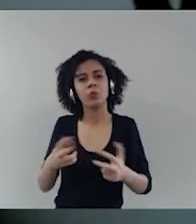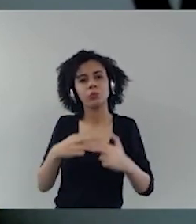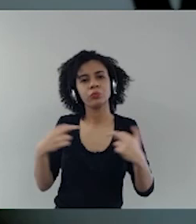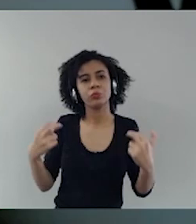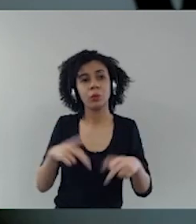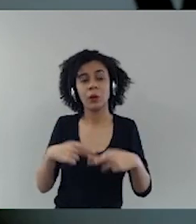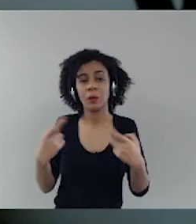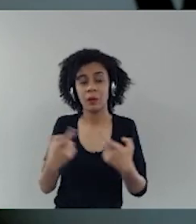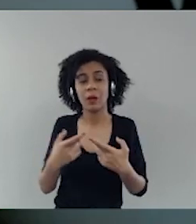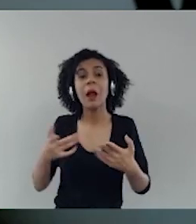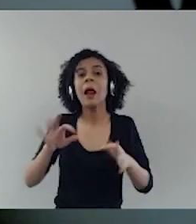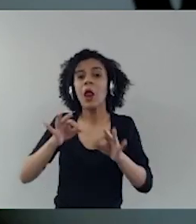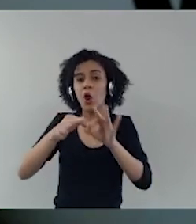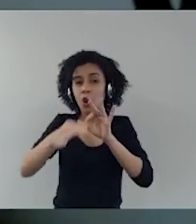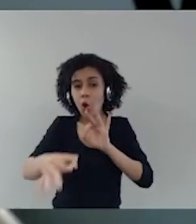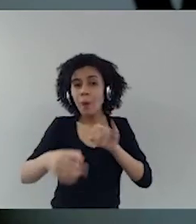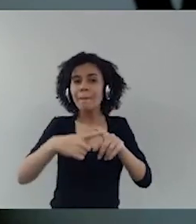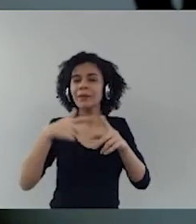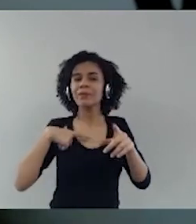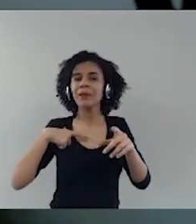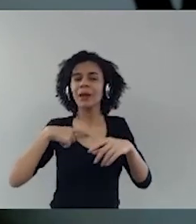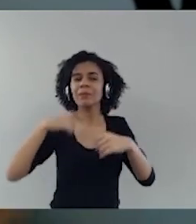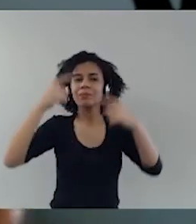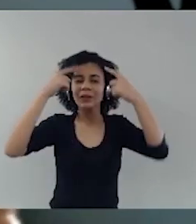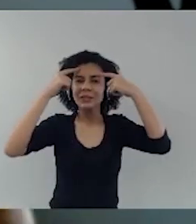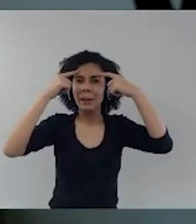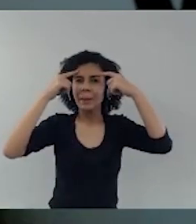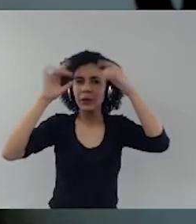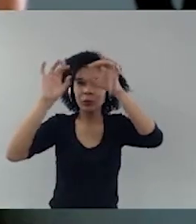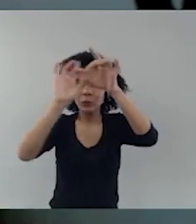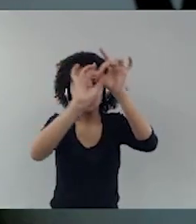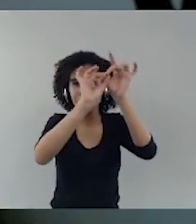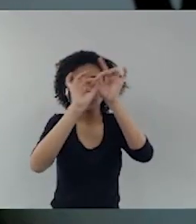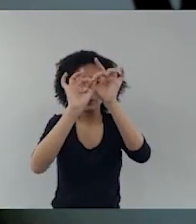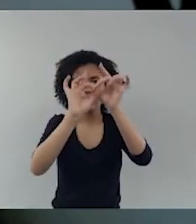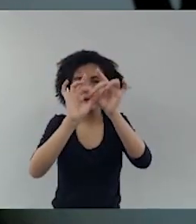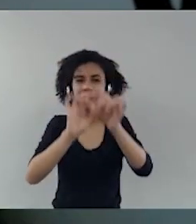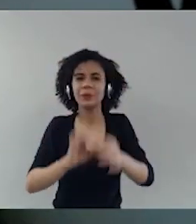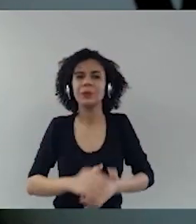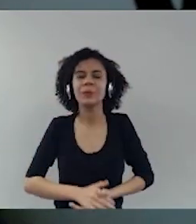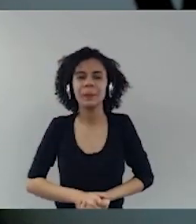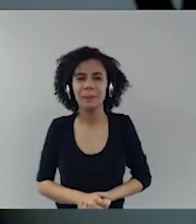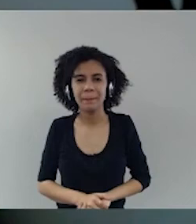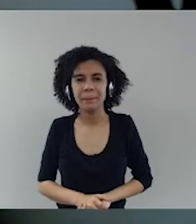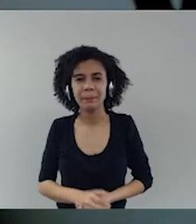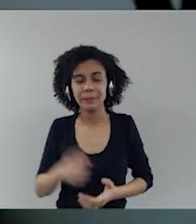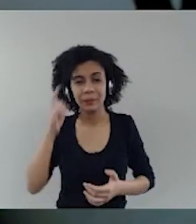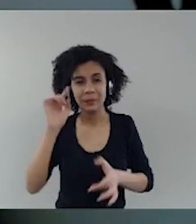separados, porém juntos, e o quanto foi importante ver que estávamos juntos também em pensamento.